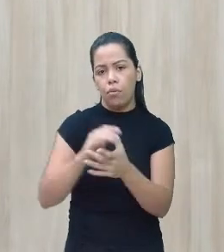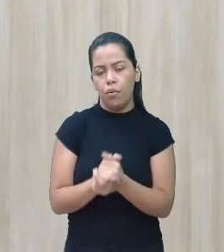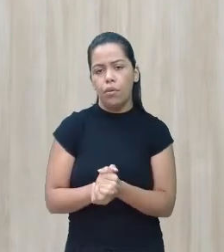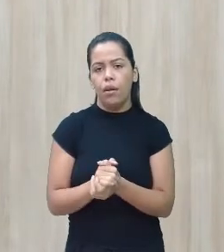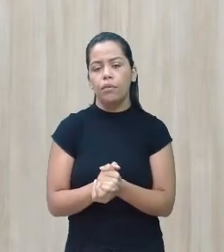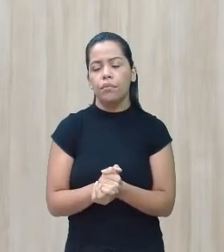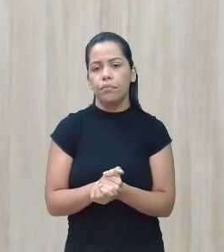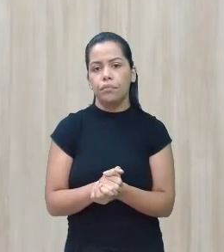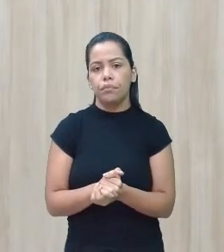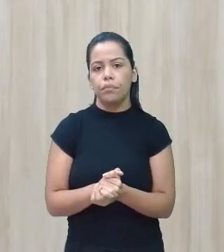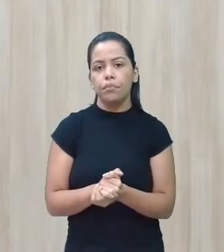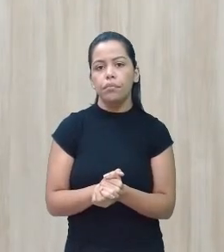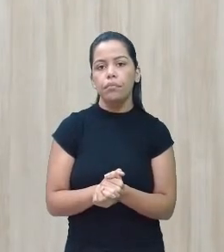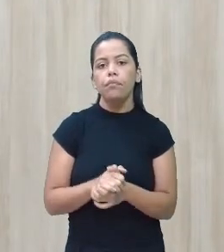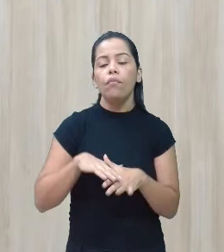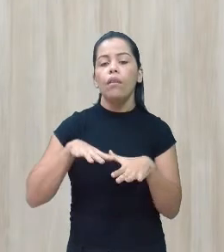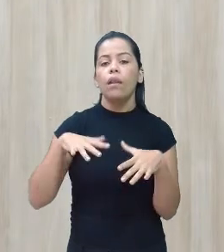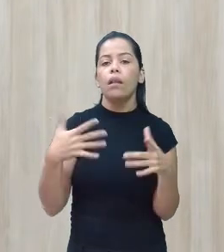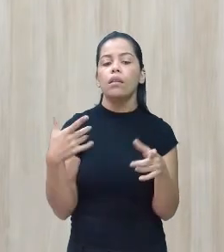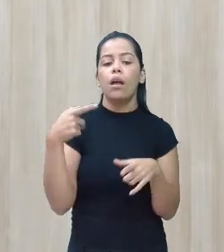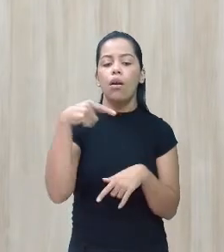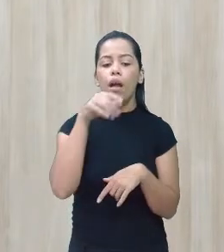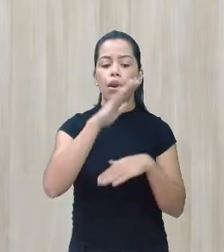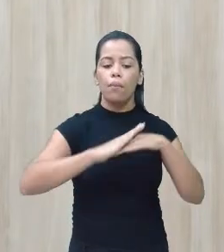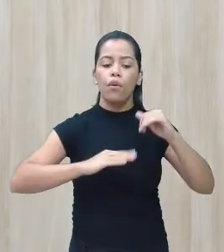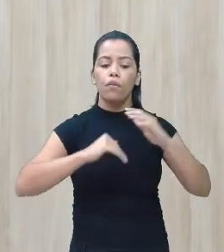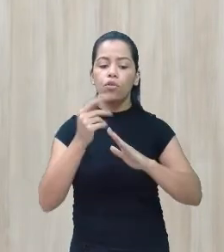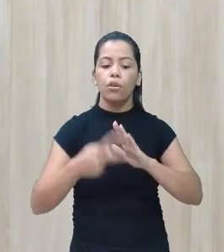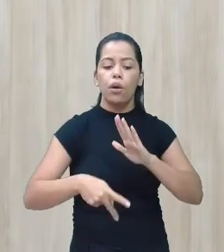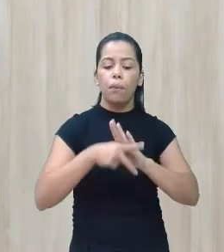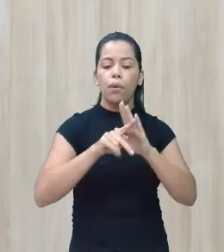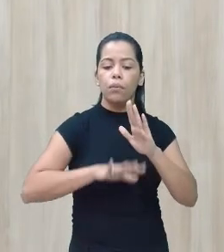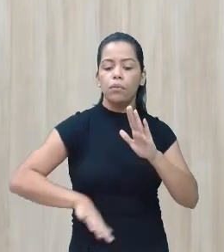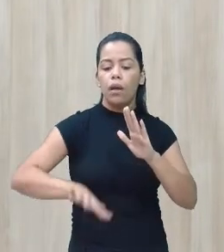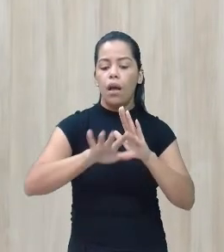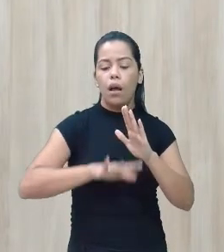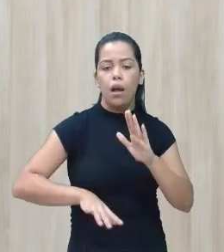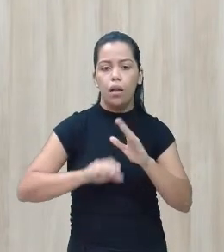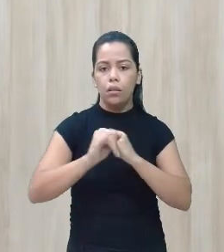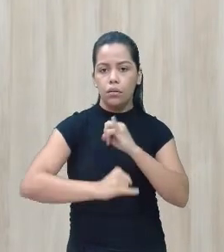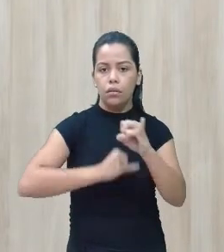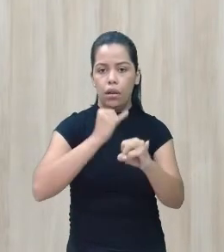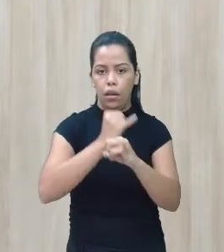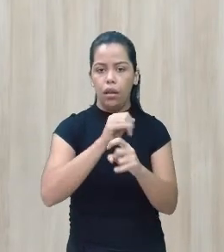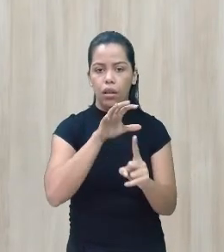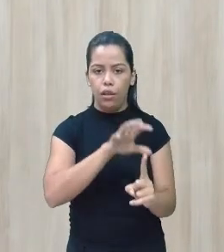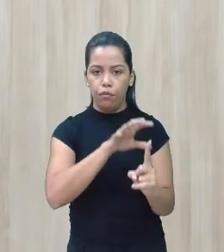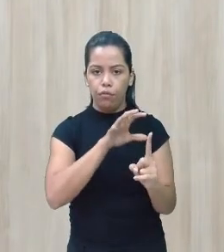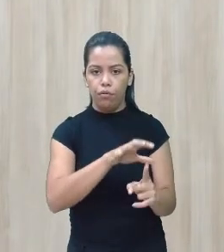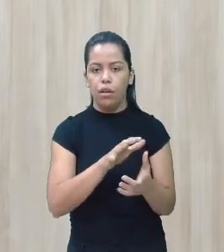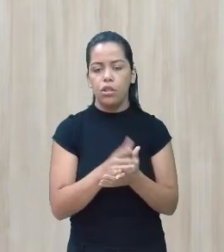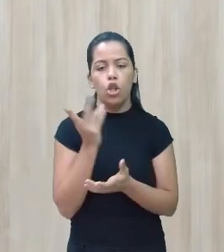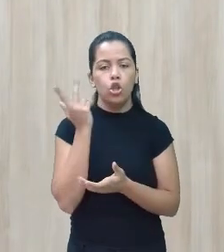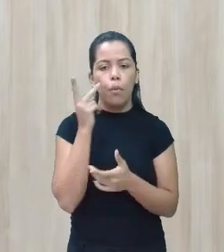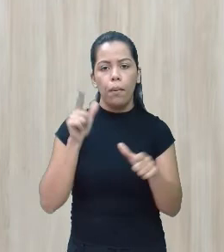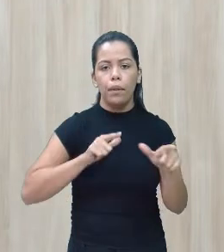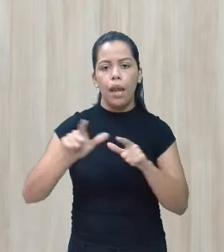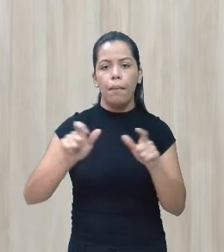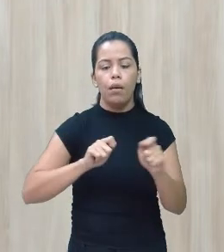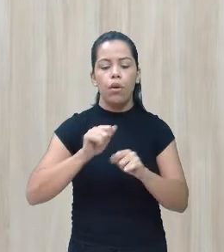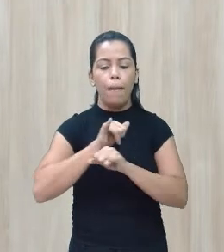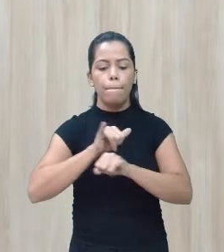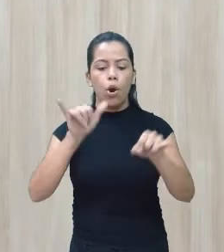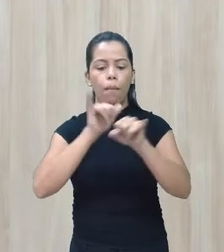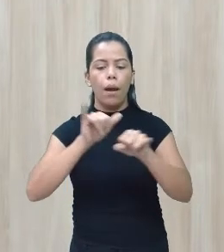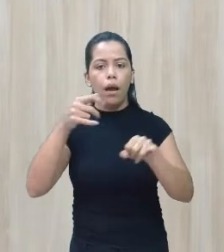Os influencers costumam ser pessoas bem remuneradas, tá? Então, eles praticamente trabalham com propaganda, né? Então, eles precisam